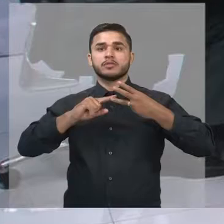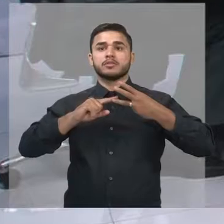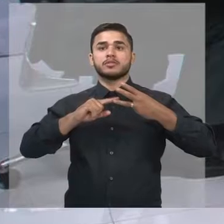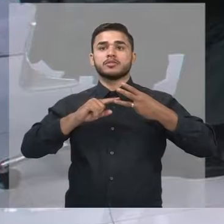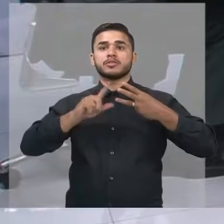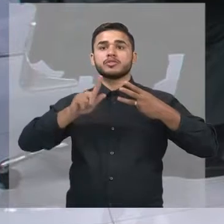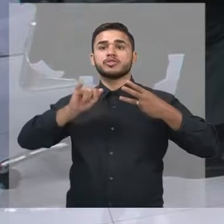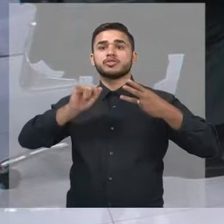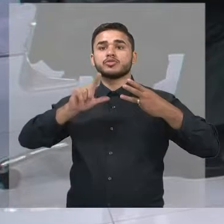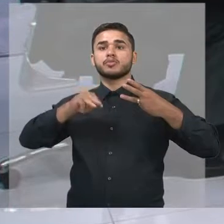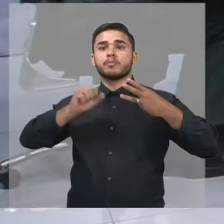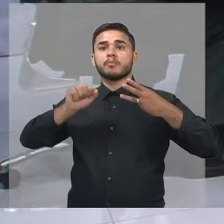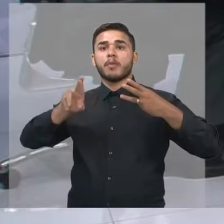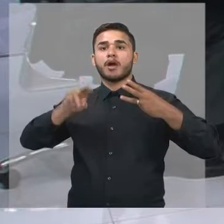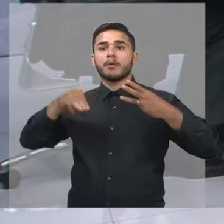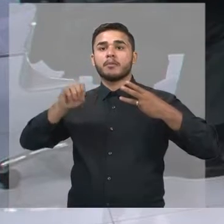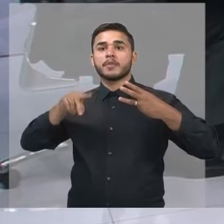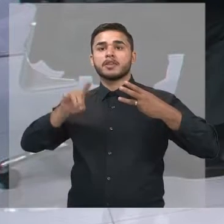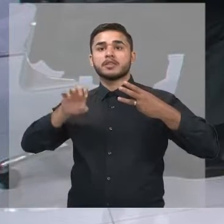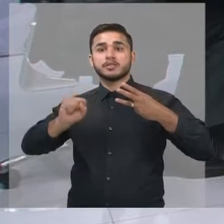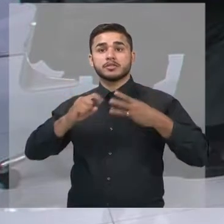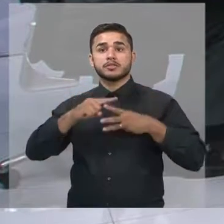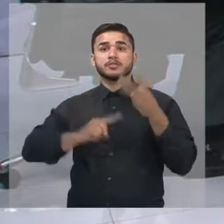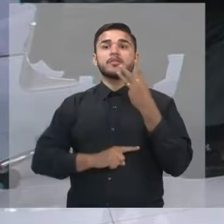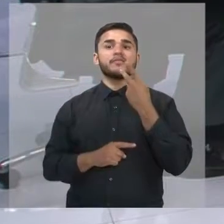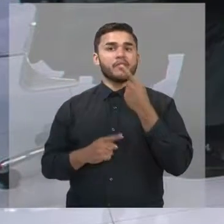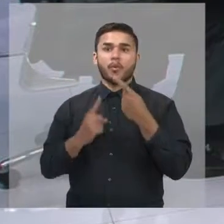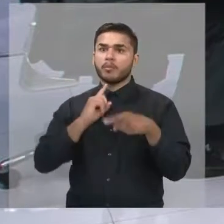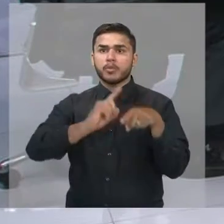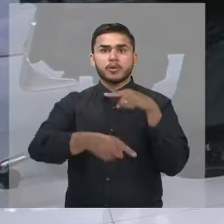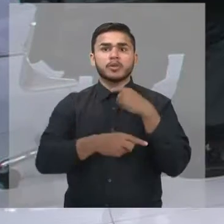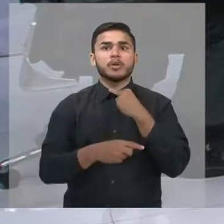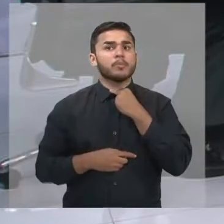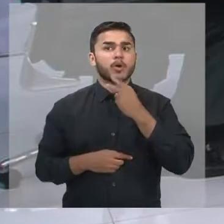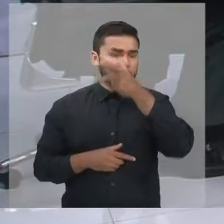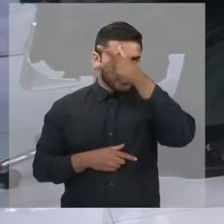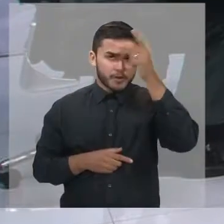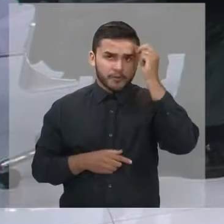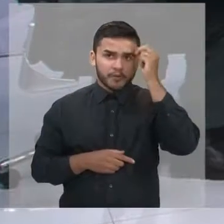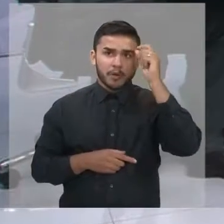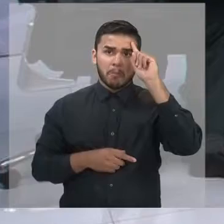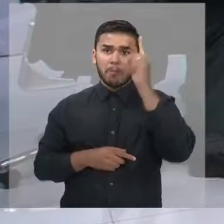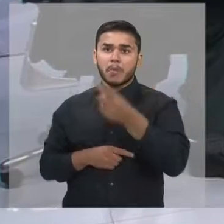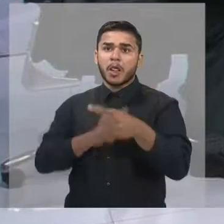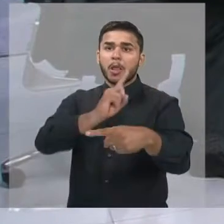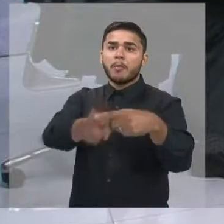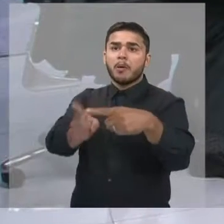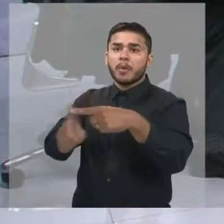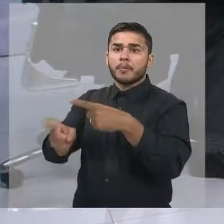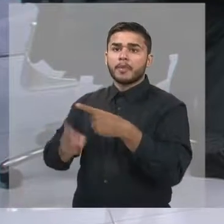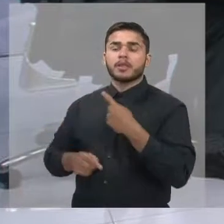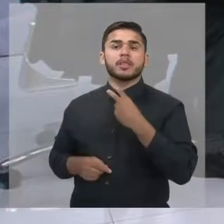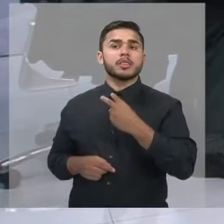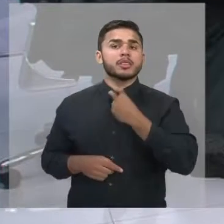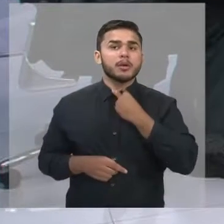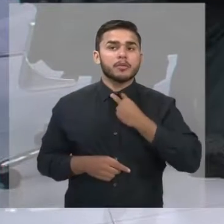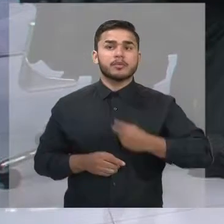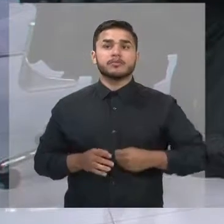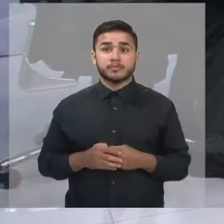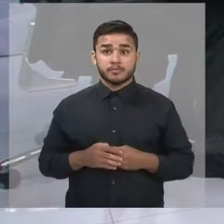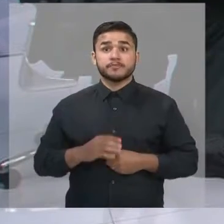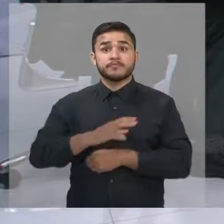decisões anteriores e proibindo a ação que o prefeito havia determinado pela sua guarda